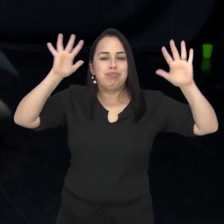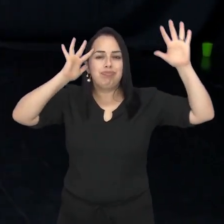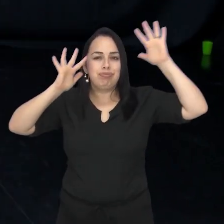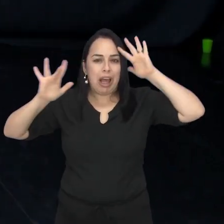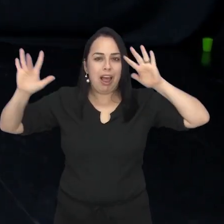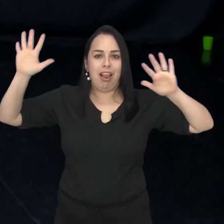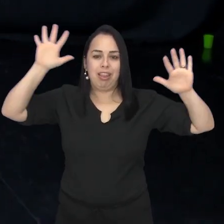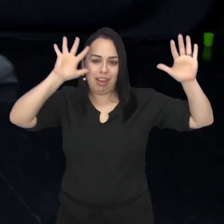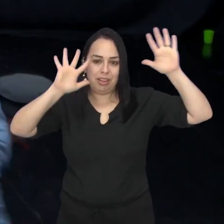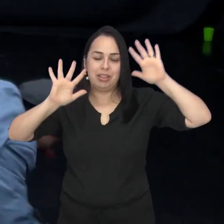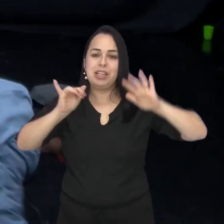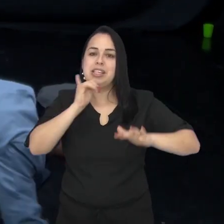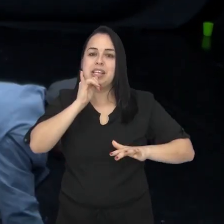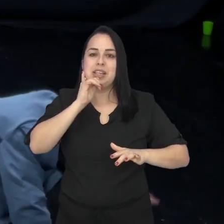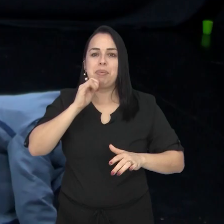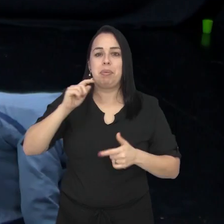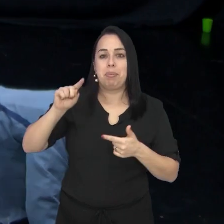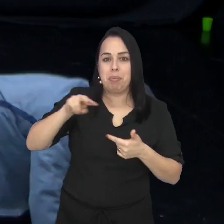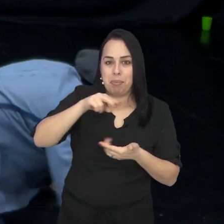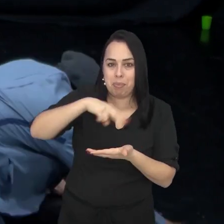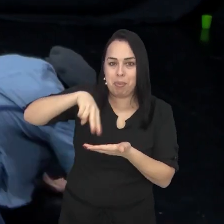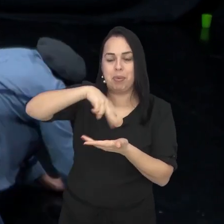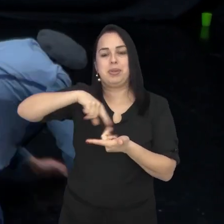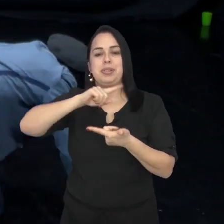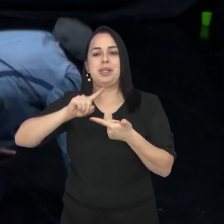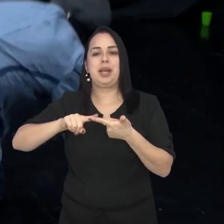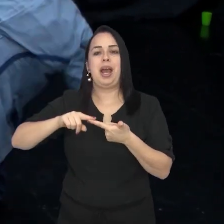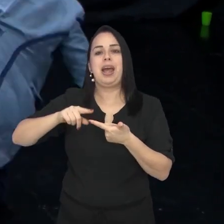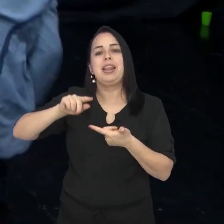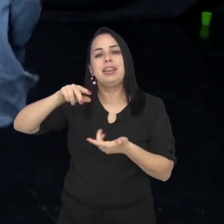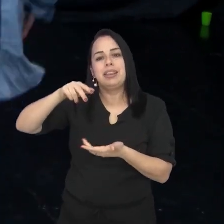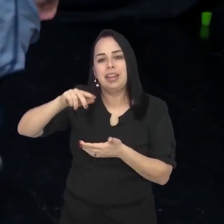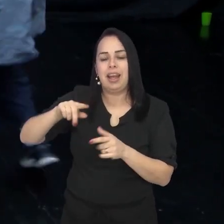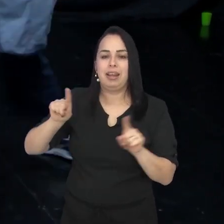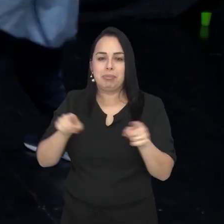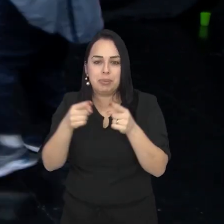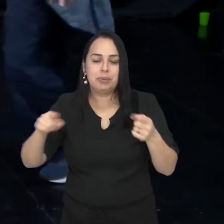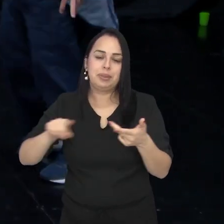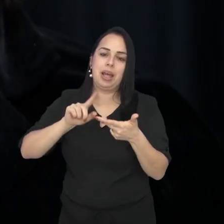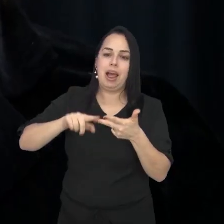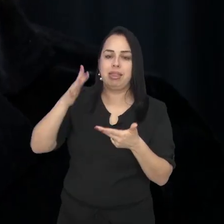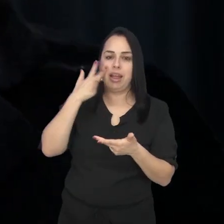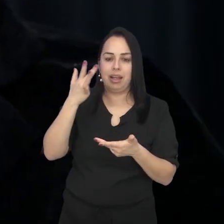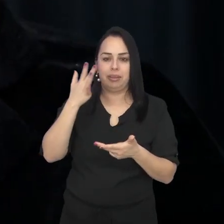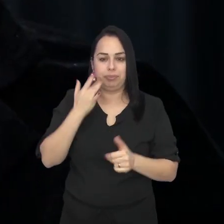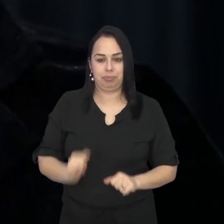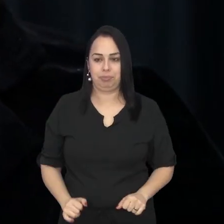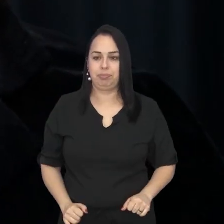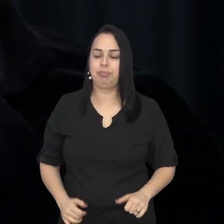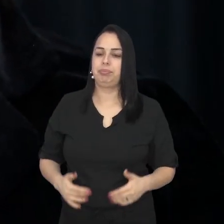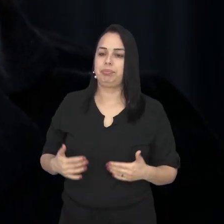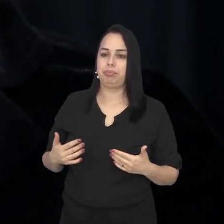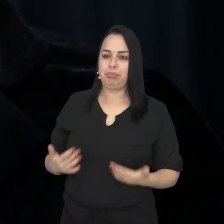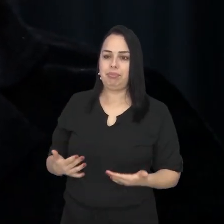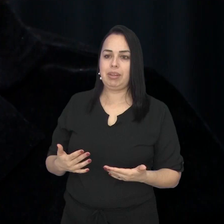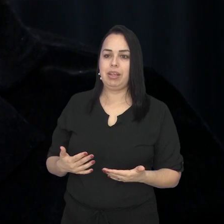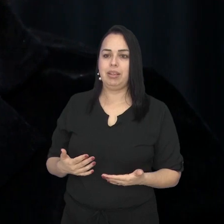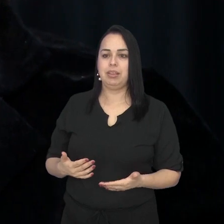outras modalidades artísticas, como música, dança e teatro. Quando o público